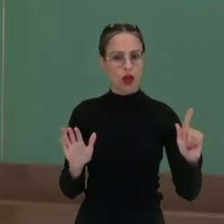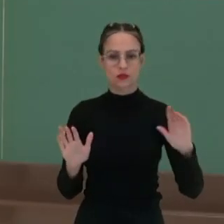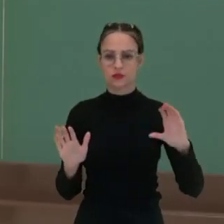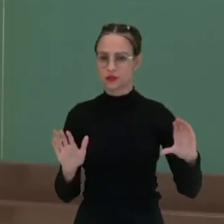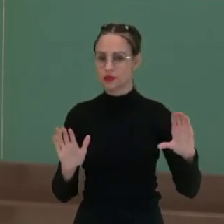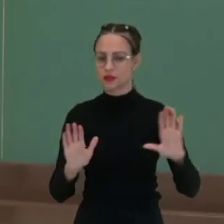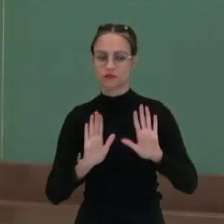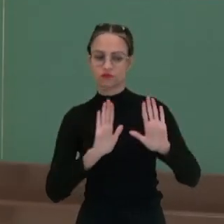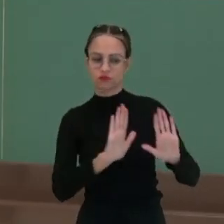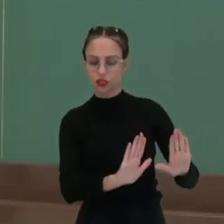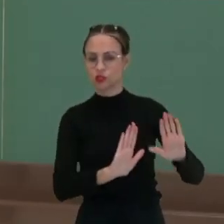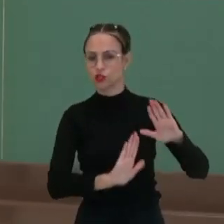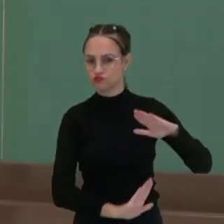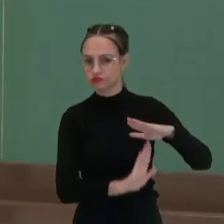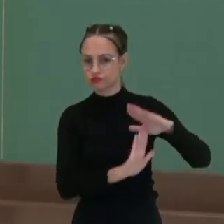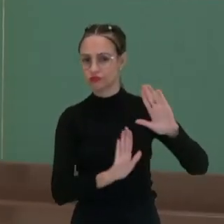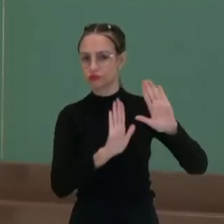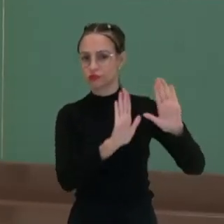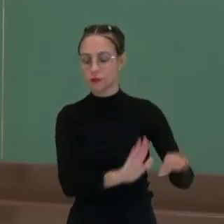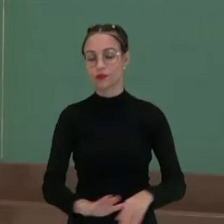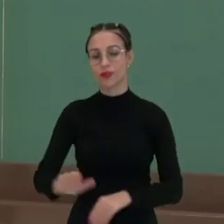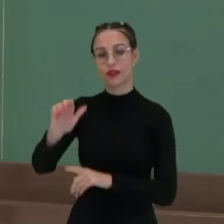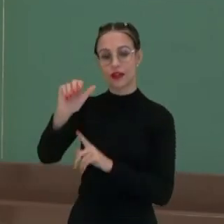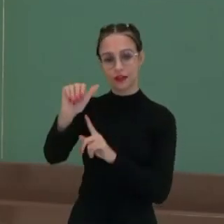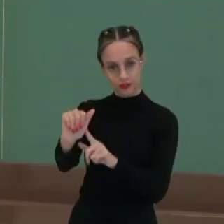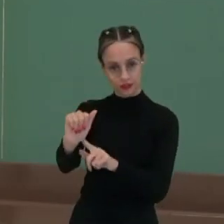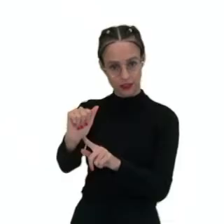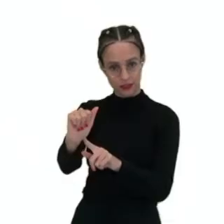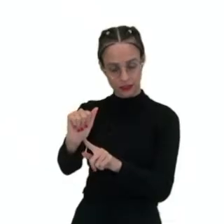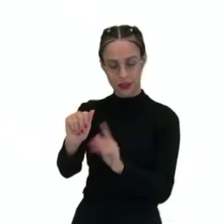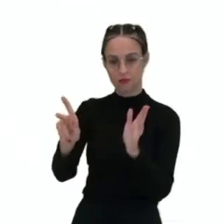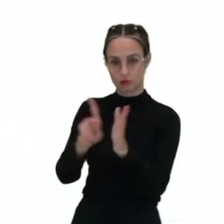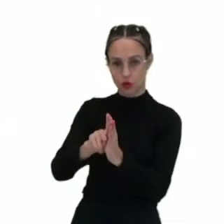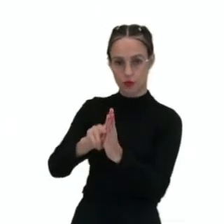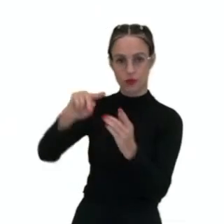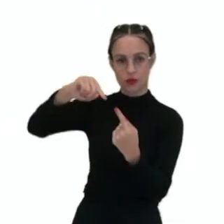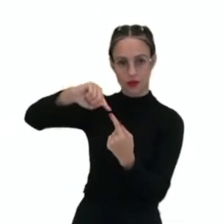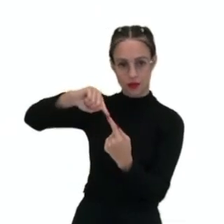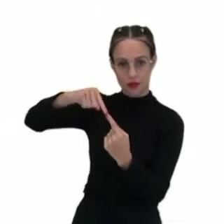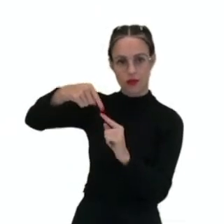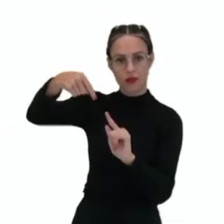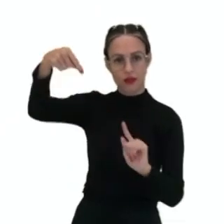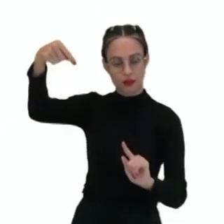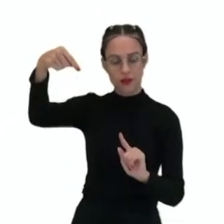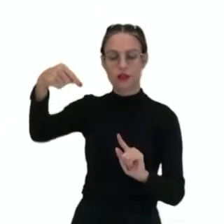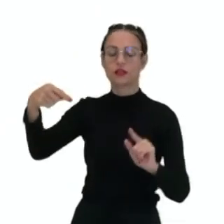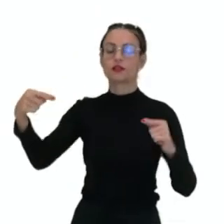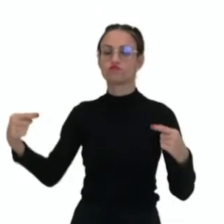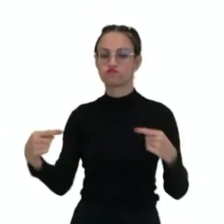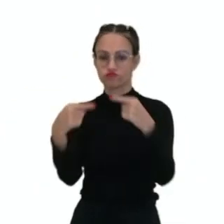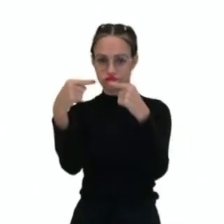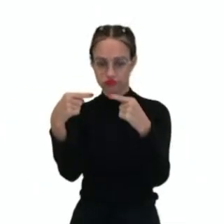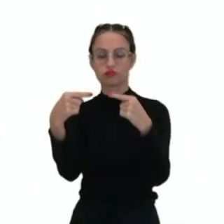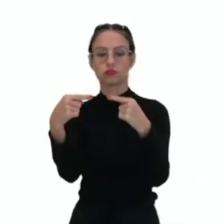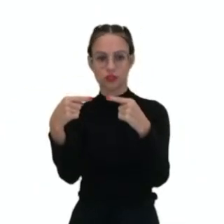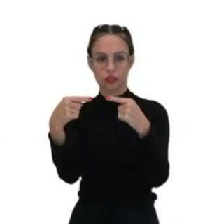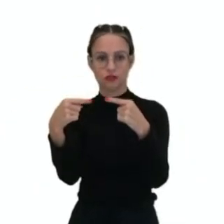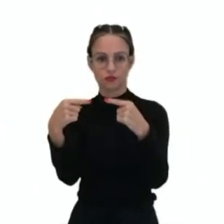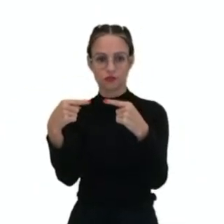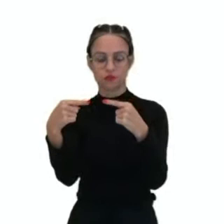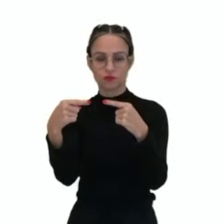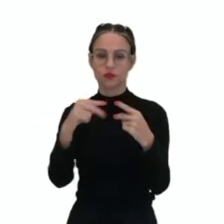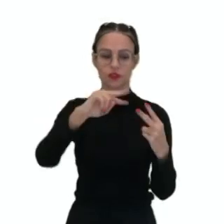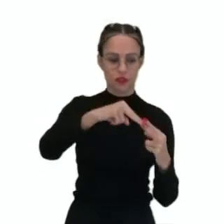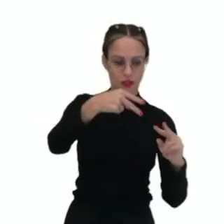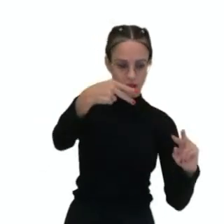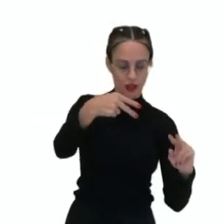citosina, deixa elas em paz. A adenina, no caso do RNA, então ela liga-se, né? Se DNA ela